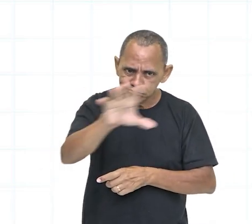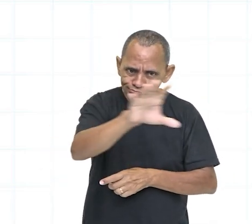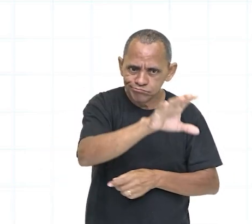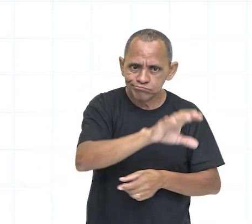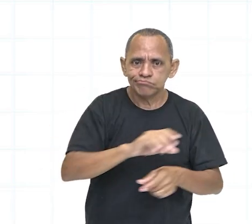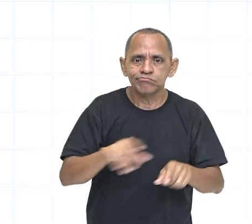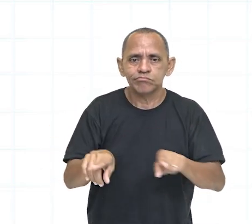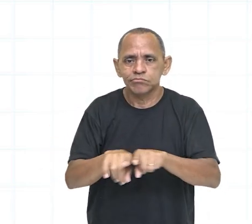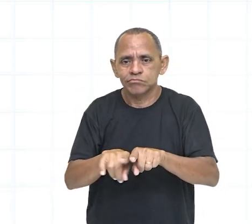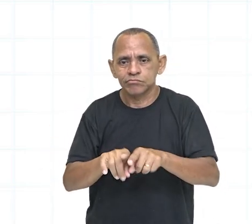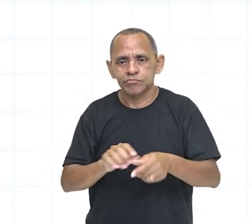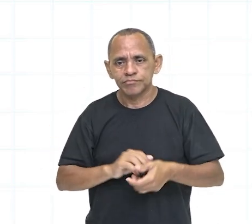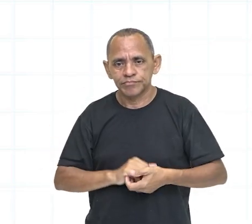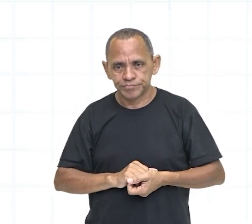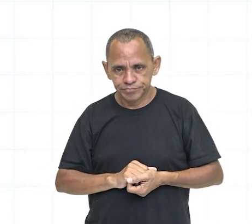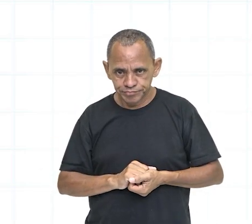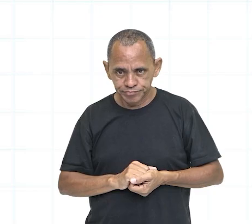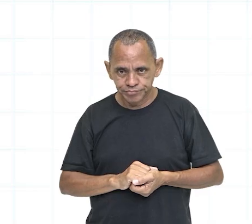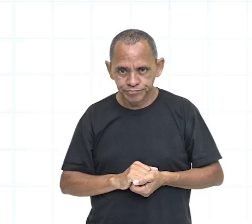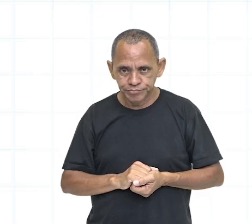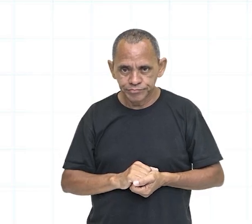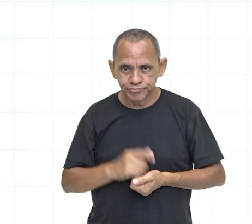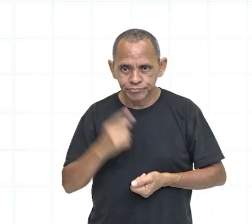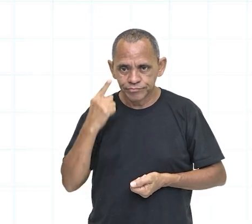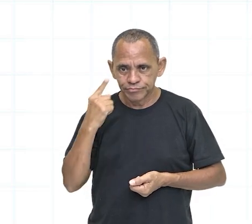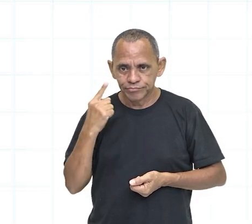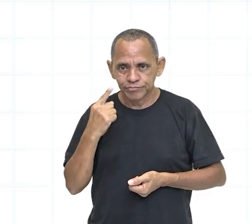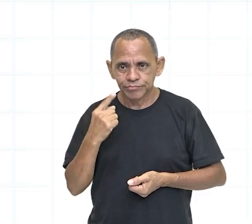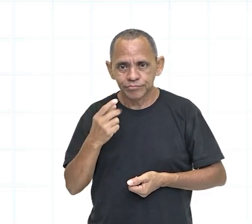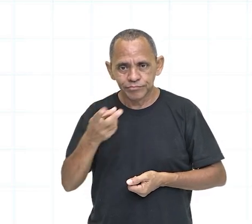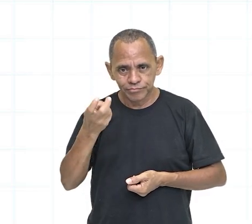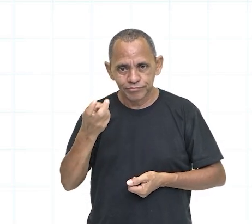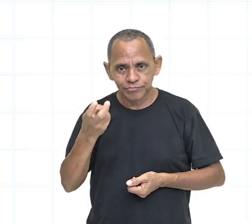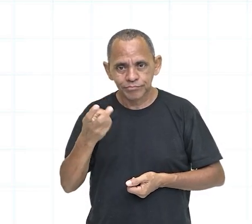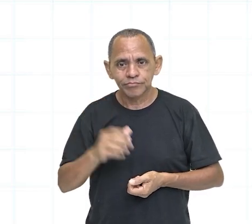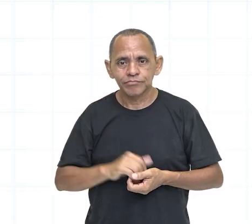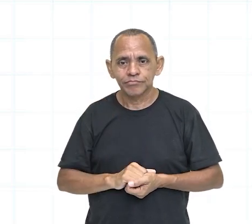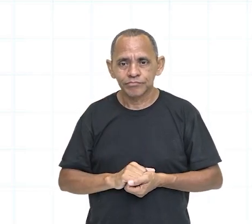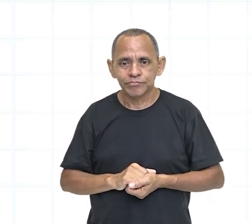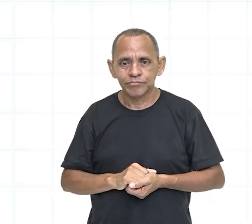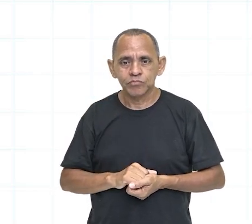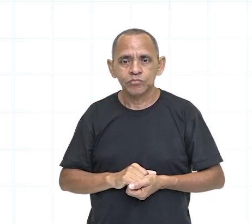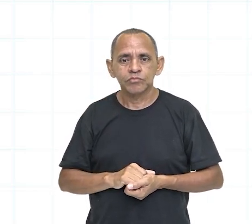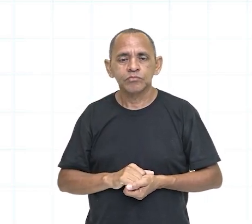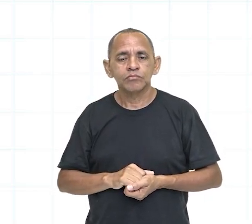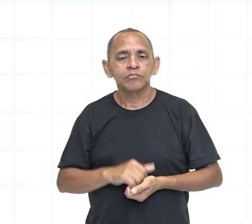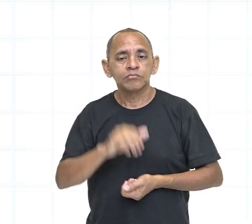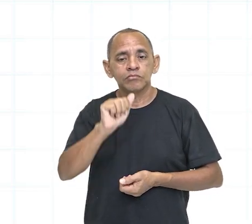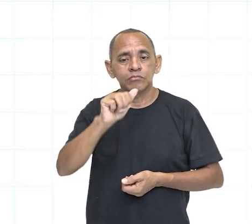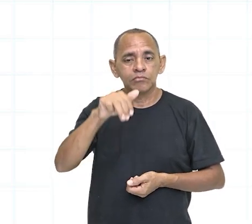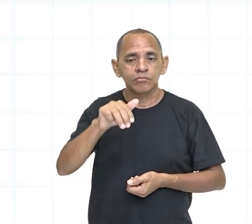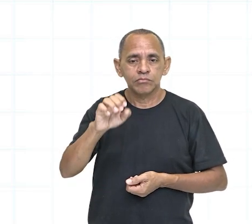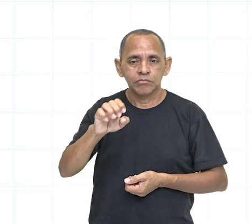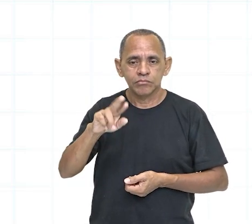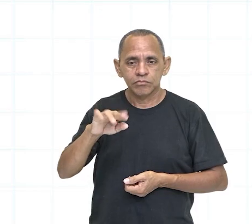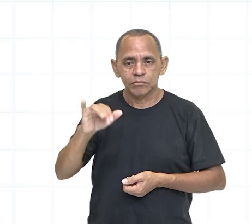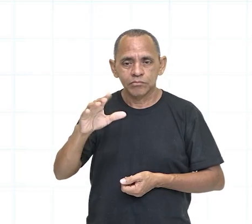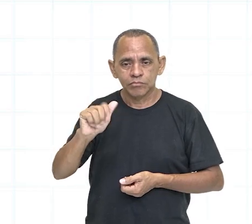Canada. Então, quais são as palavras que estão em destaque? Americas, como tem lá no título, não é? English,